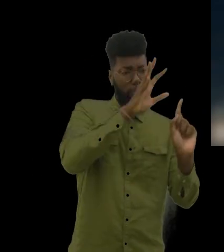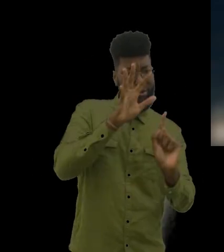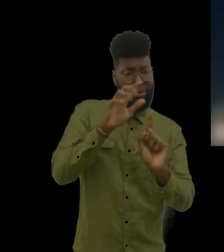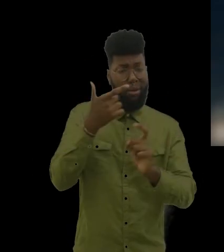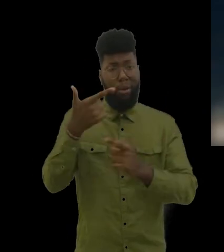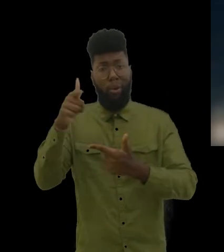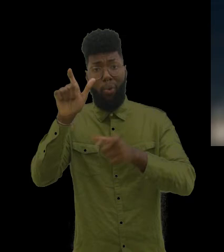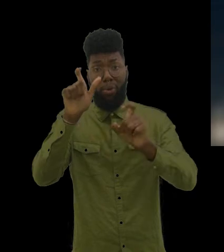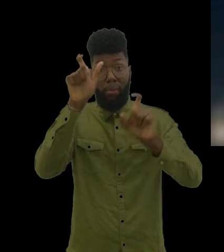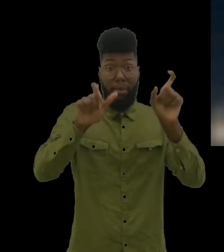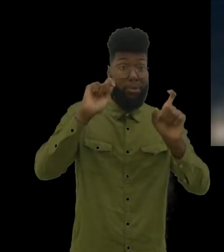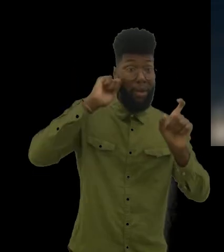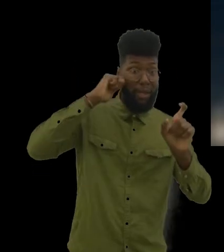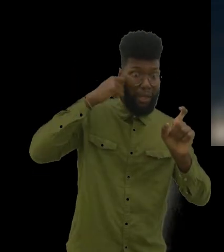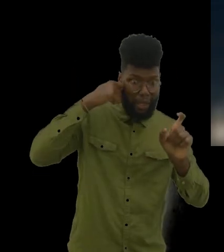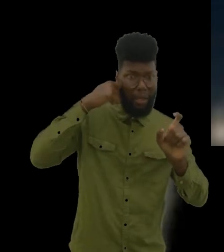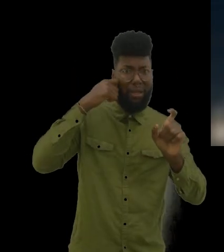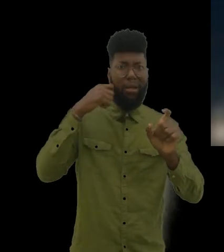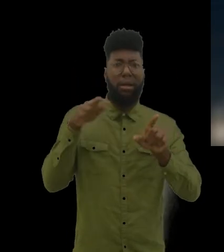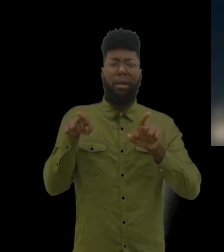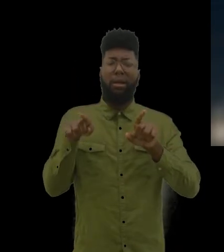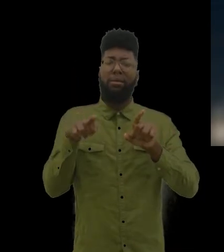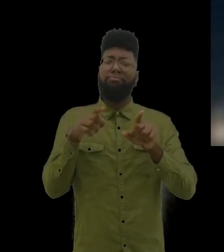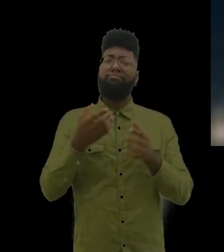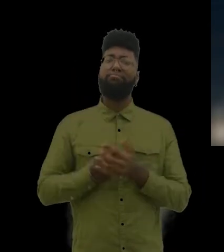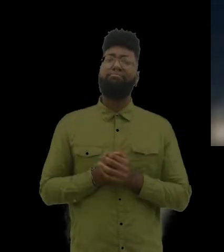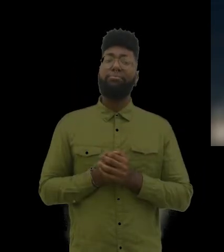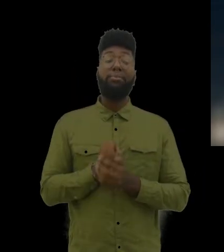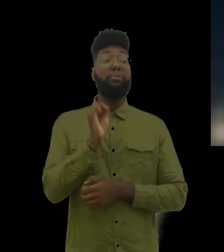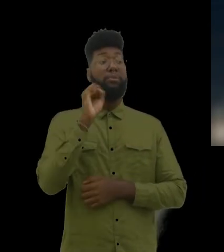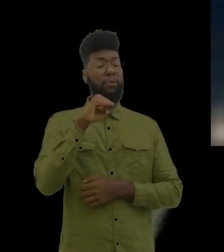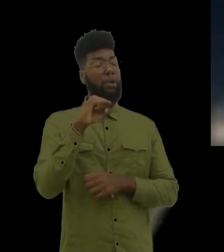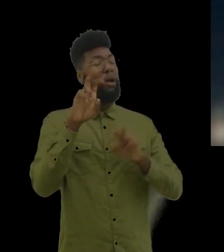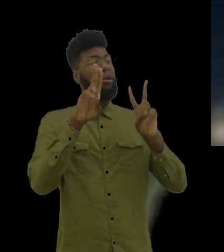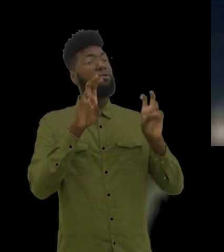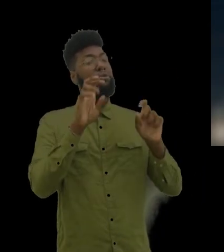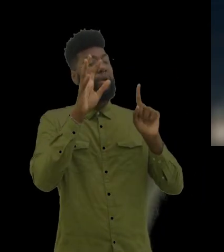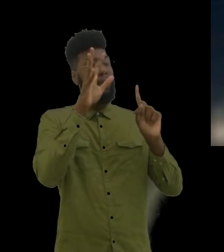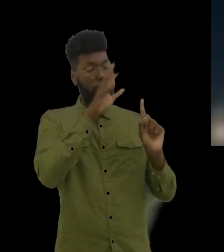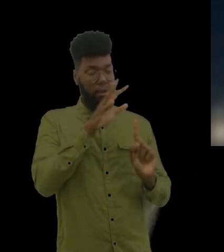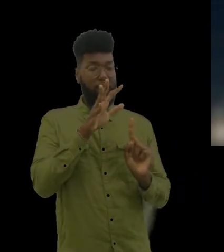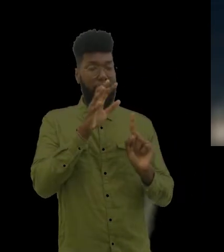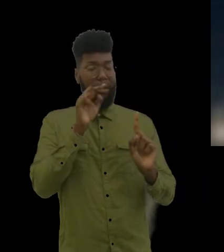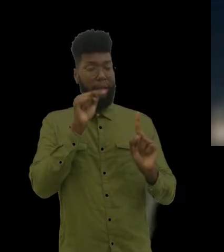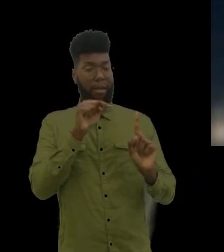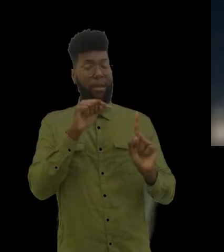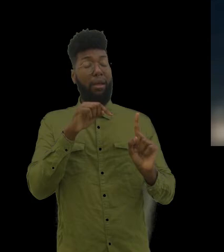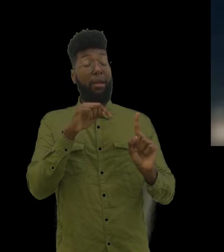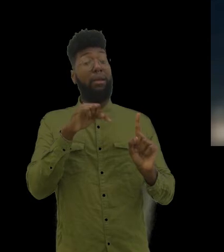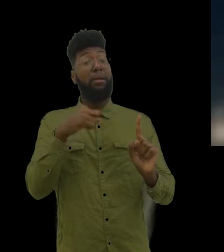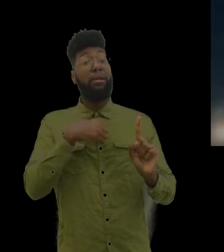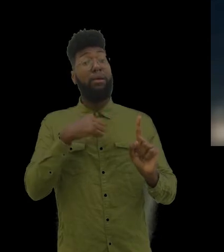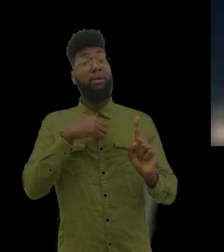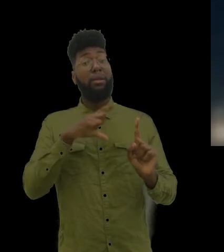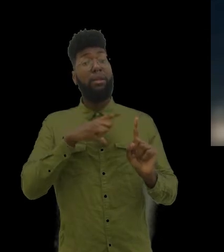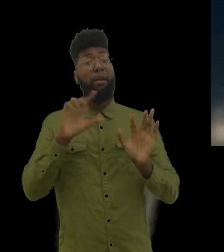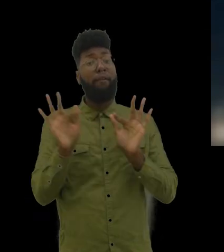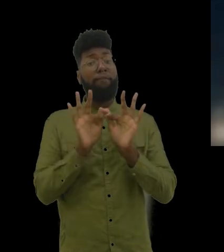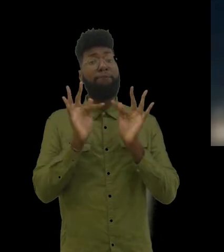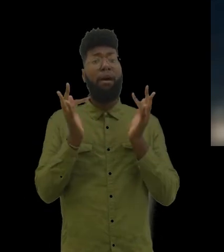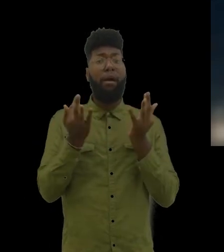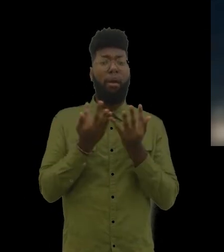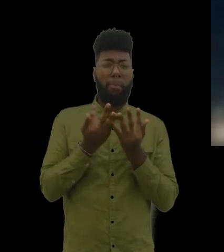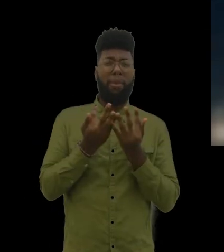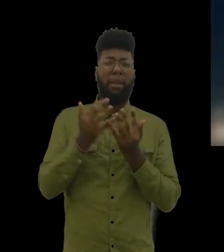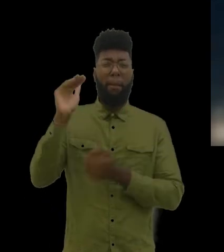correr atrás. Isso. E aí, quando a gente fala em inspirar, né, prof, eu tenho primas com alguma diferença de idade, 5, 6 anos, mas que logo daqui a pouco estão